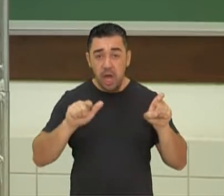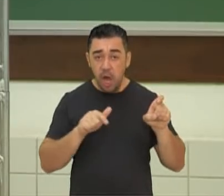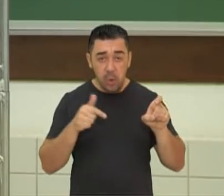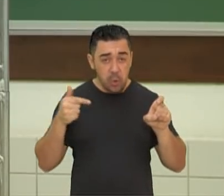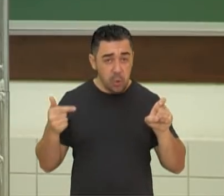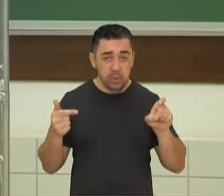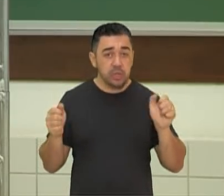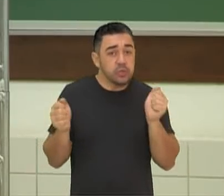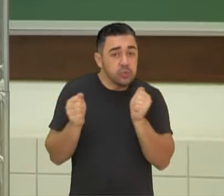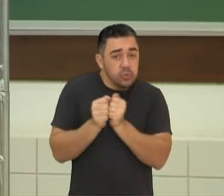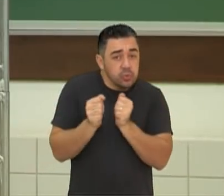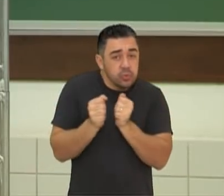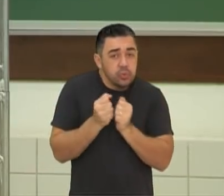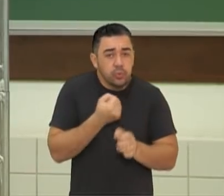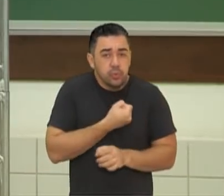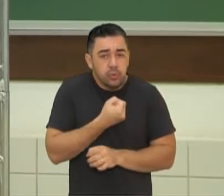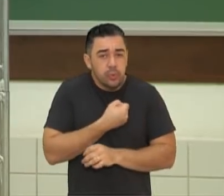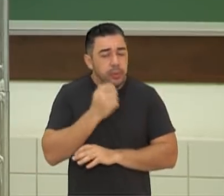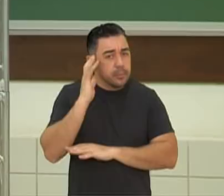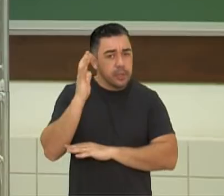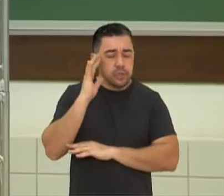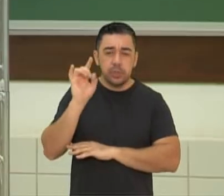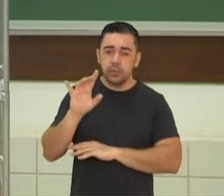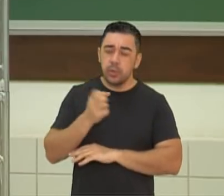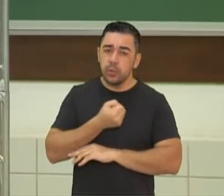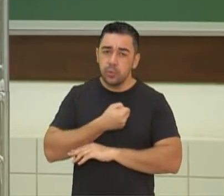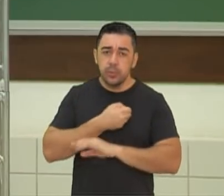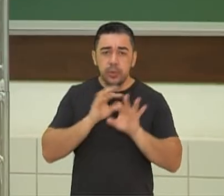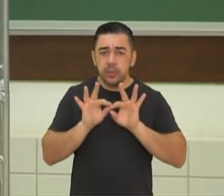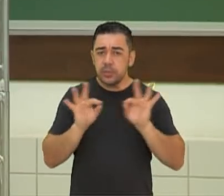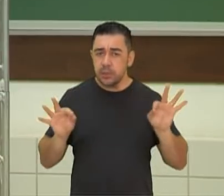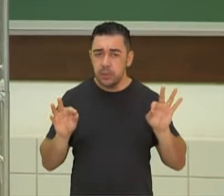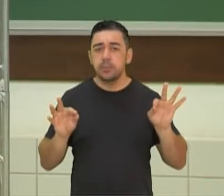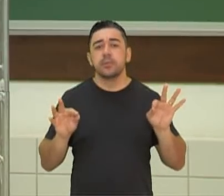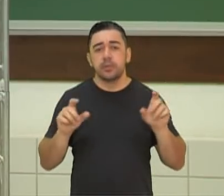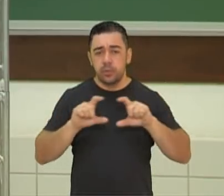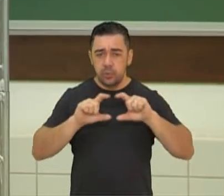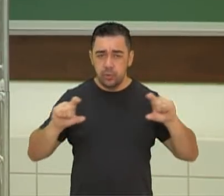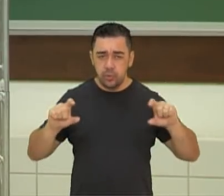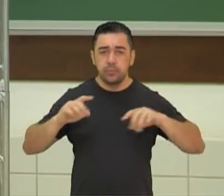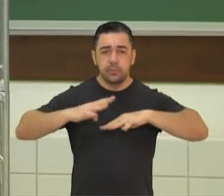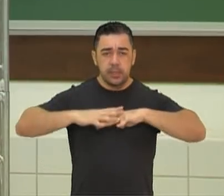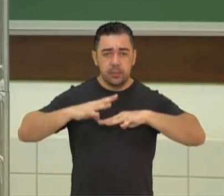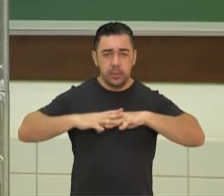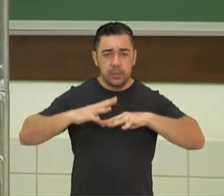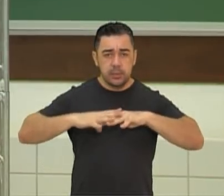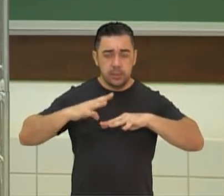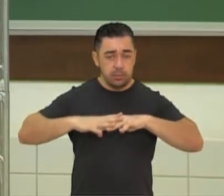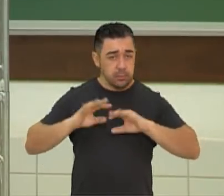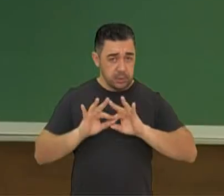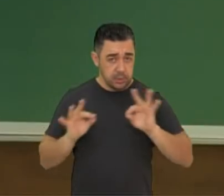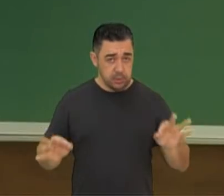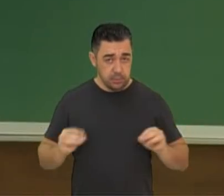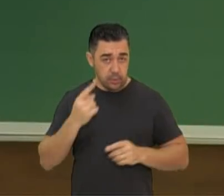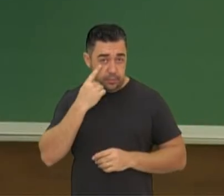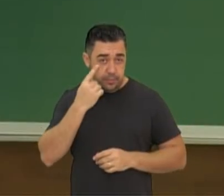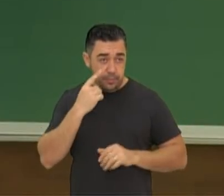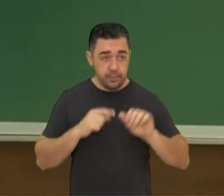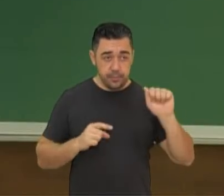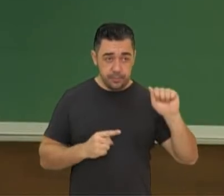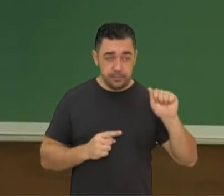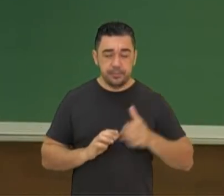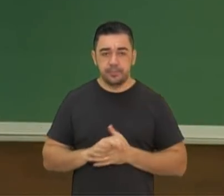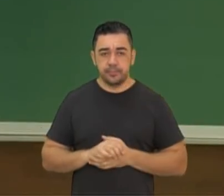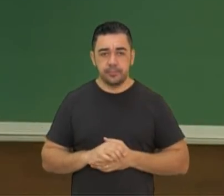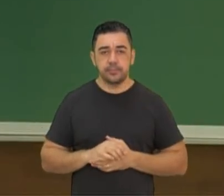acompanhando os números como se fossem os números de uma equação simples. Tá? Aqueles monômios lá, vamos olhar aqui a letra A.